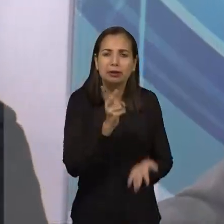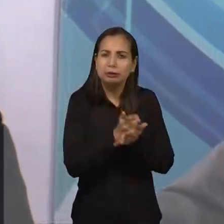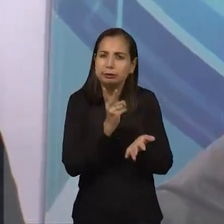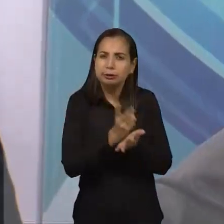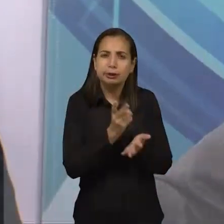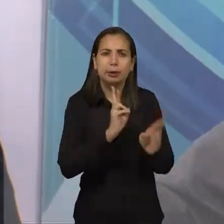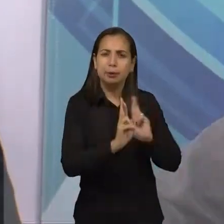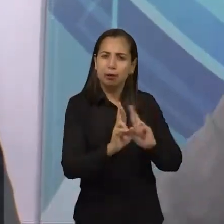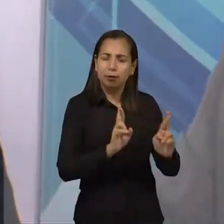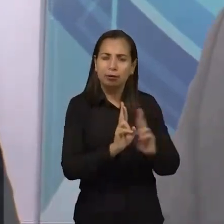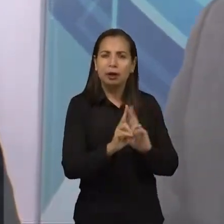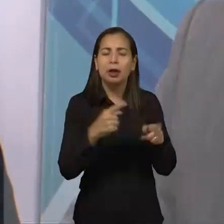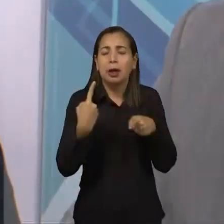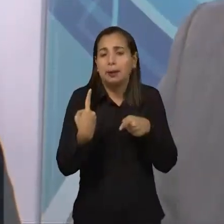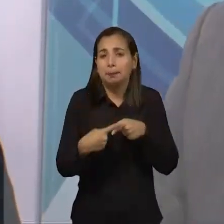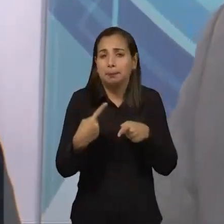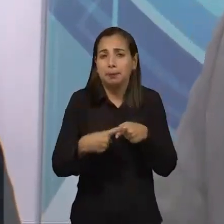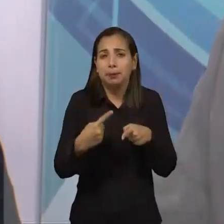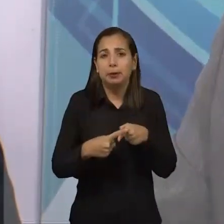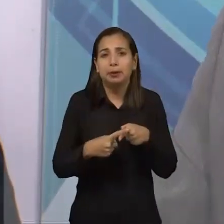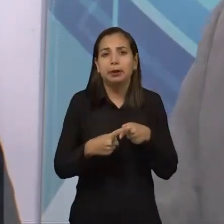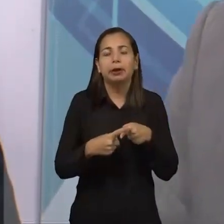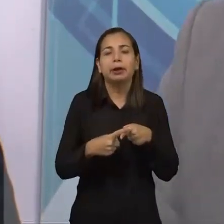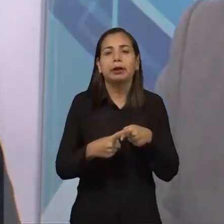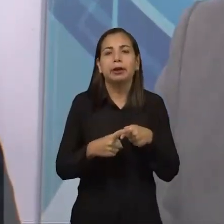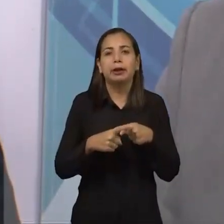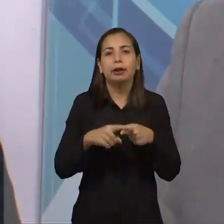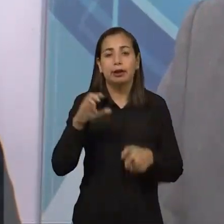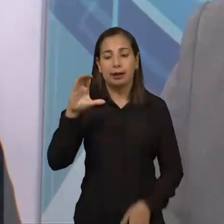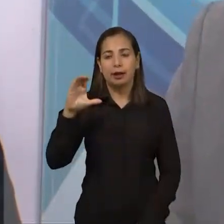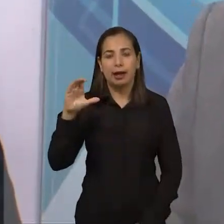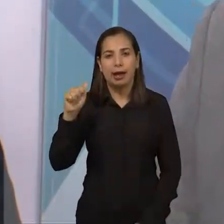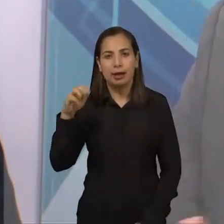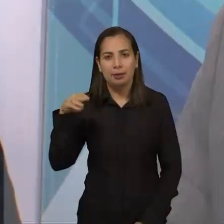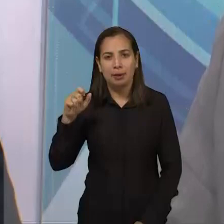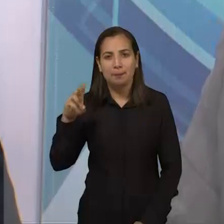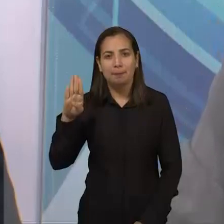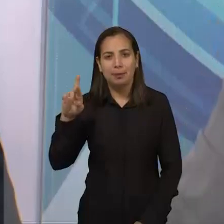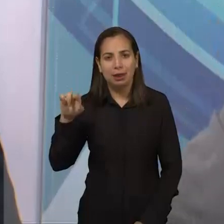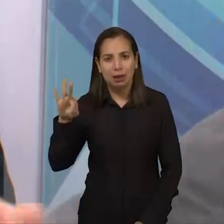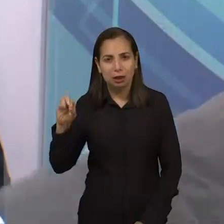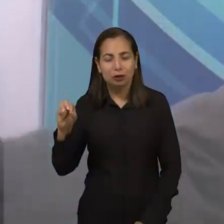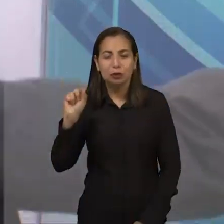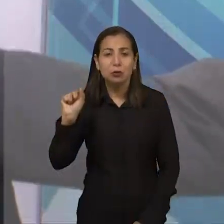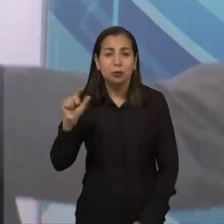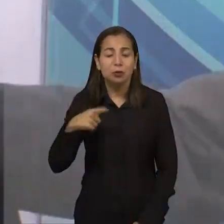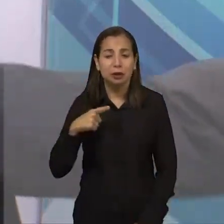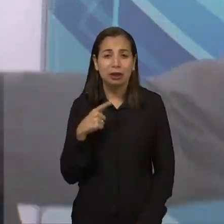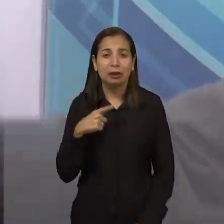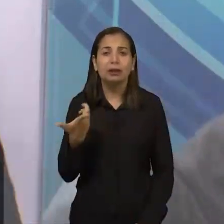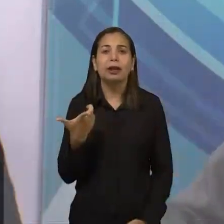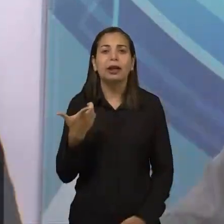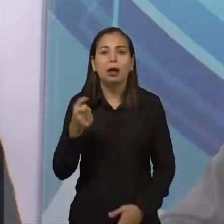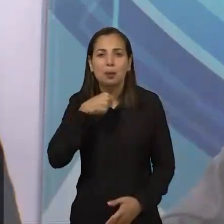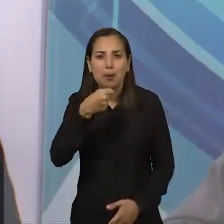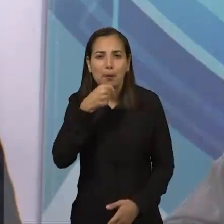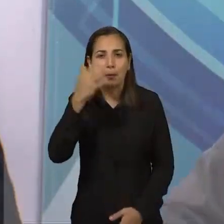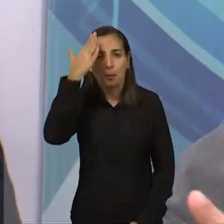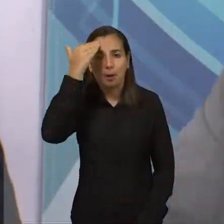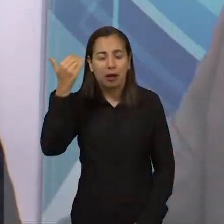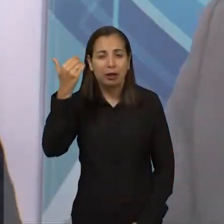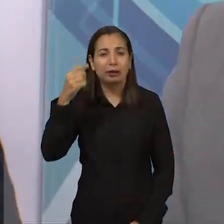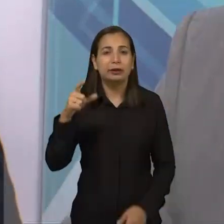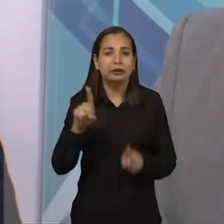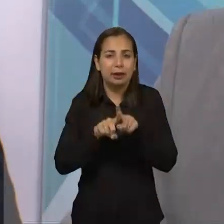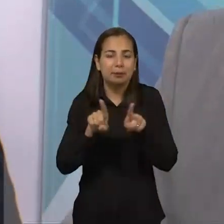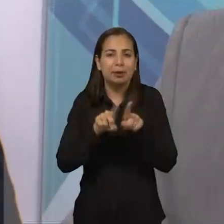O ex-ministro Carlos Aires Brito prefacia um livro, terrível por sinal, de quem? De um grande jornalista da Globo, que é o Merval Pereira.